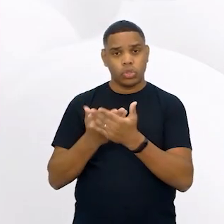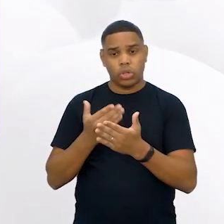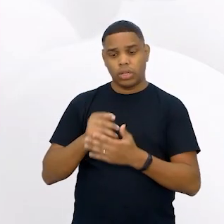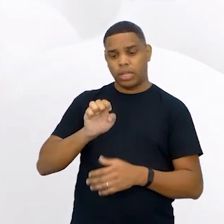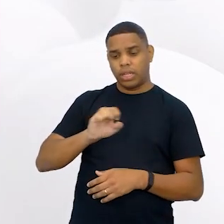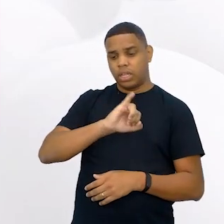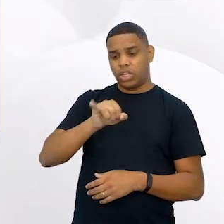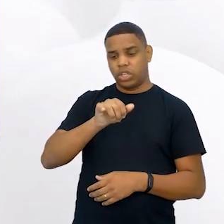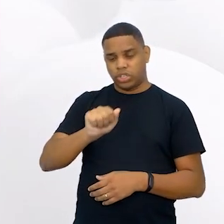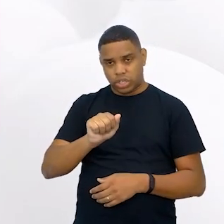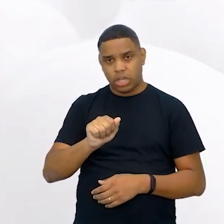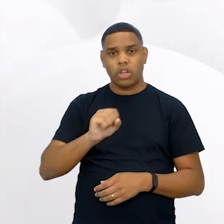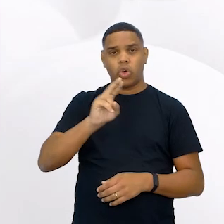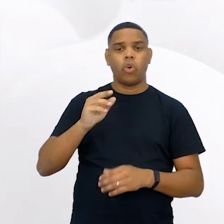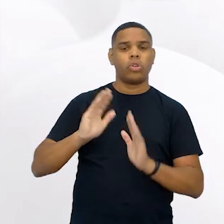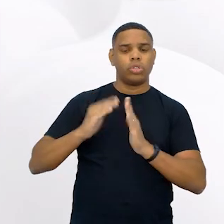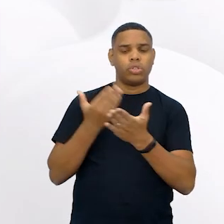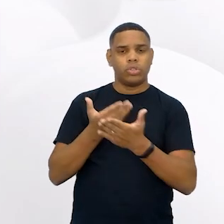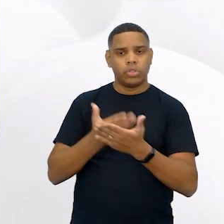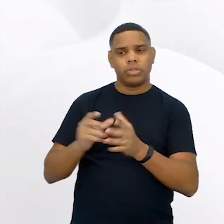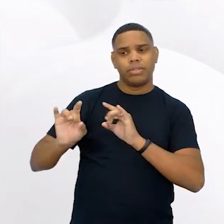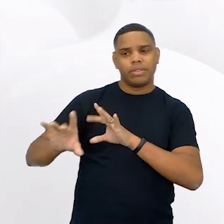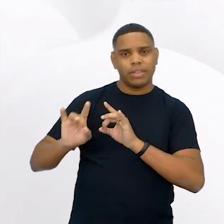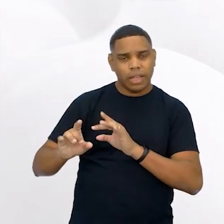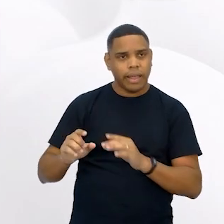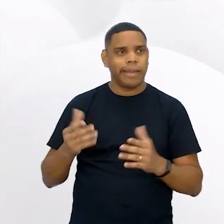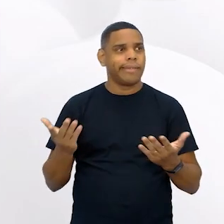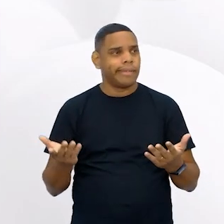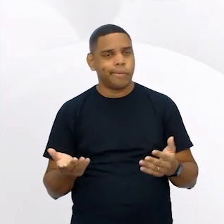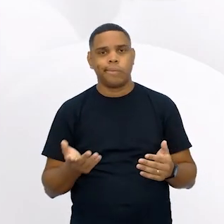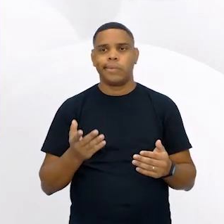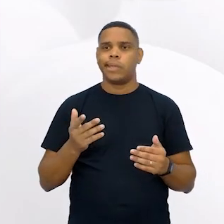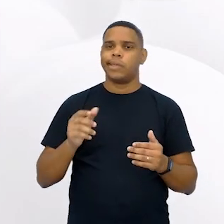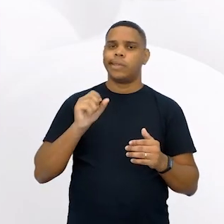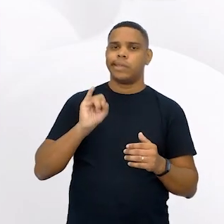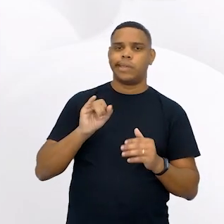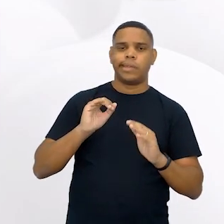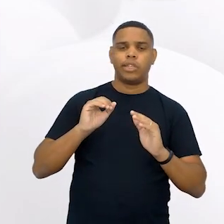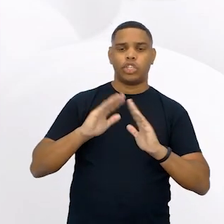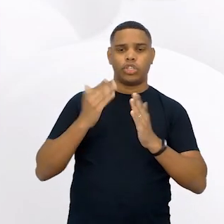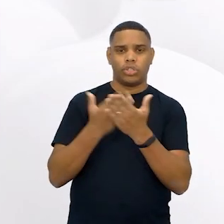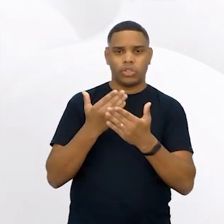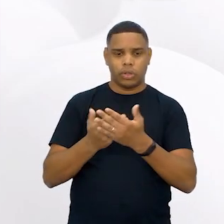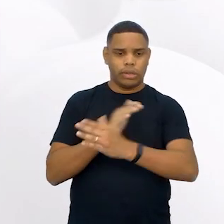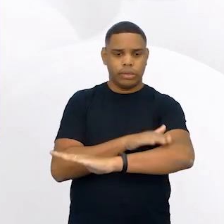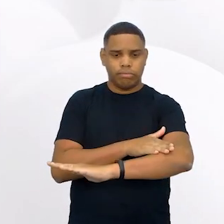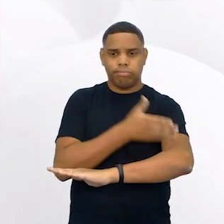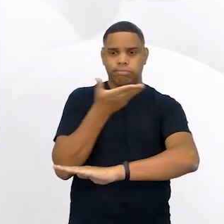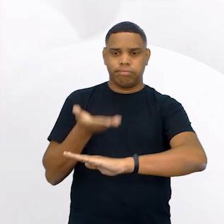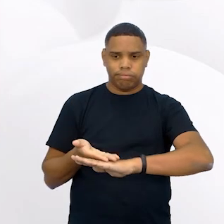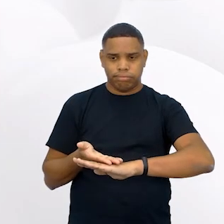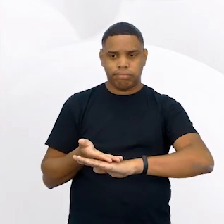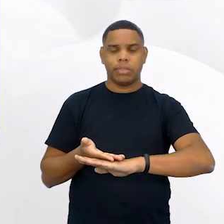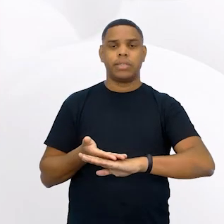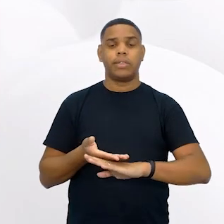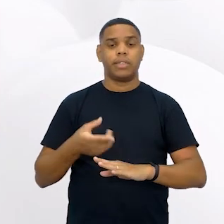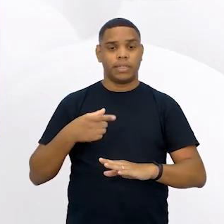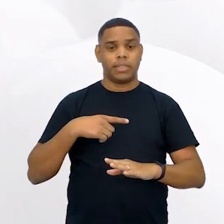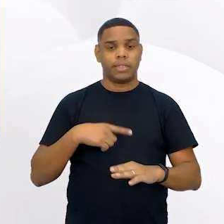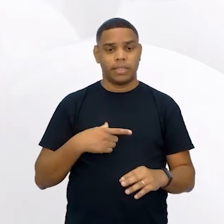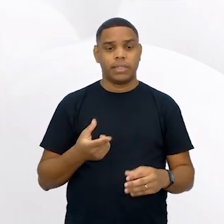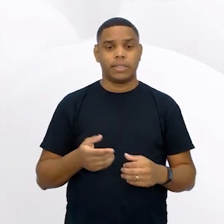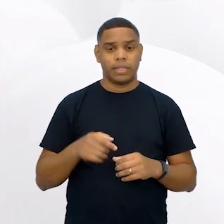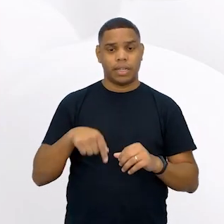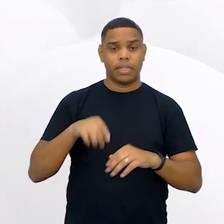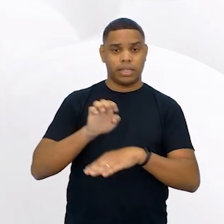se é uma escola técnica, se é uma escola de tempo integral, como os programas, né, o programa integral aqui